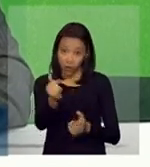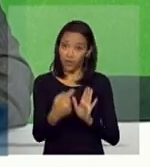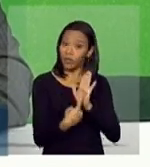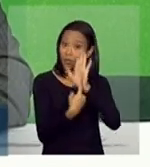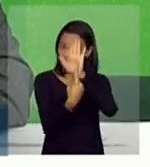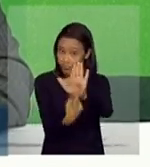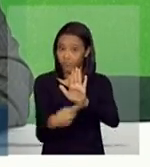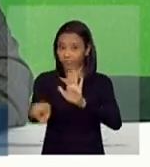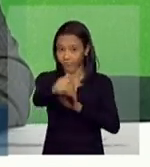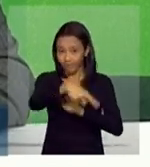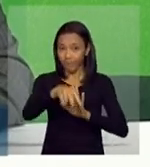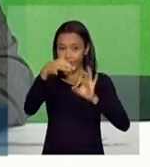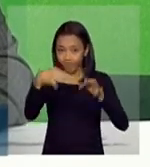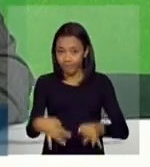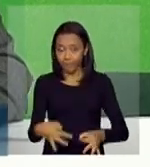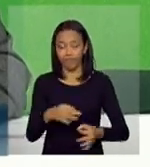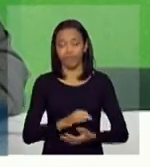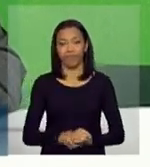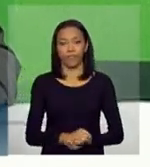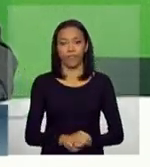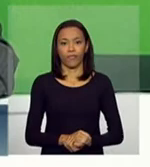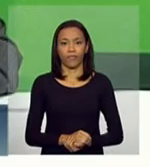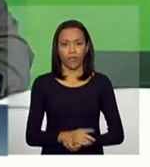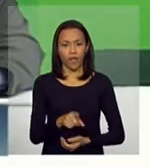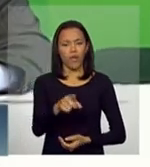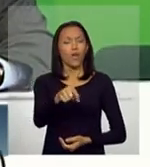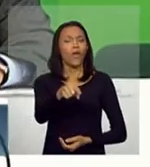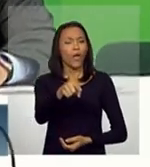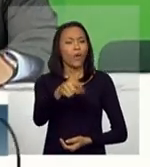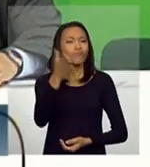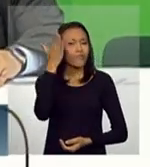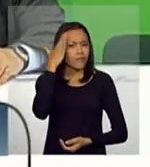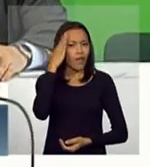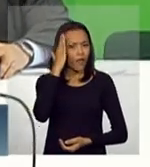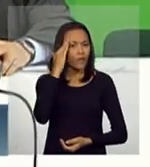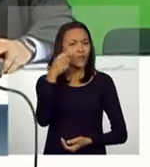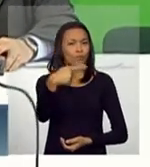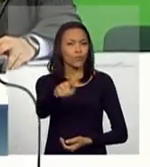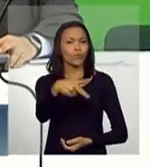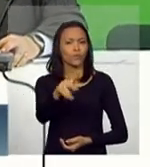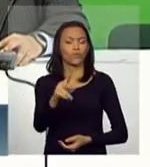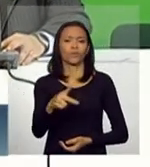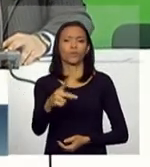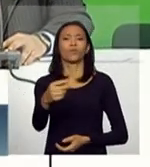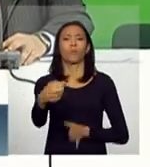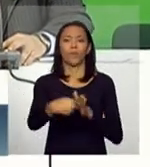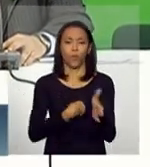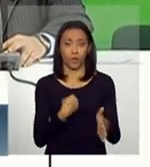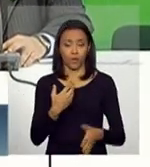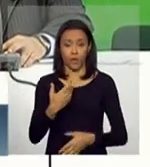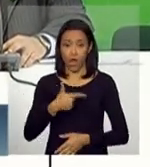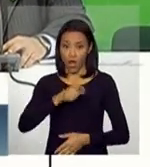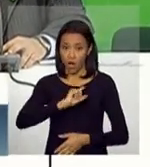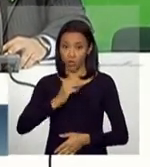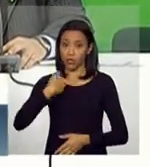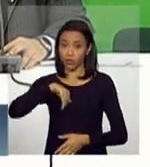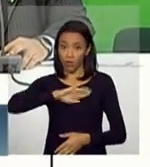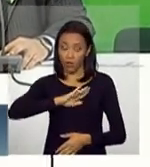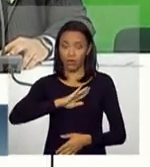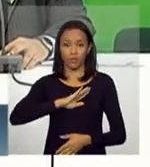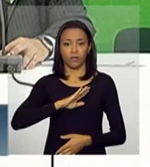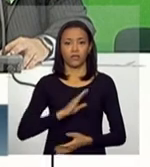bem representativa. Eu entendo a sua pergunta. A princípio, nós contemplávamos a